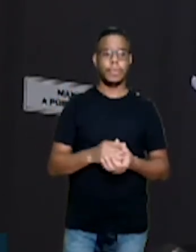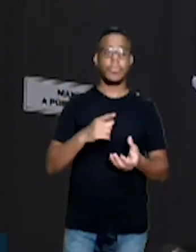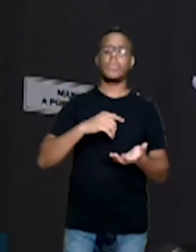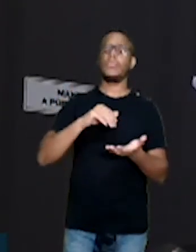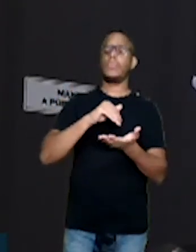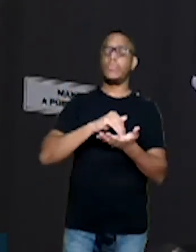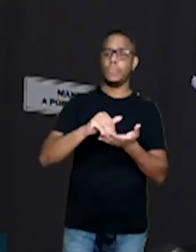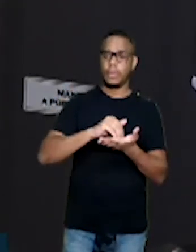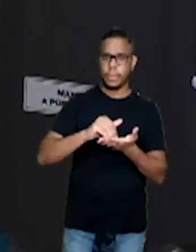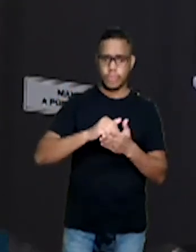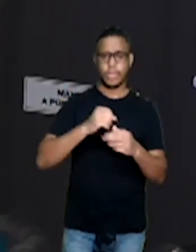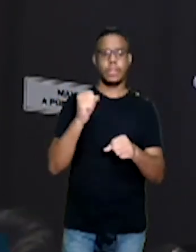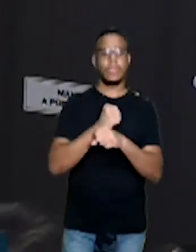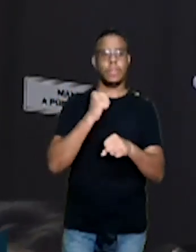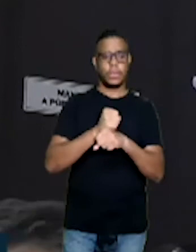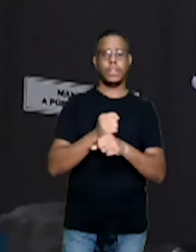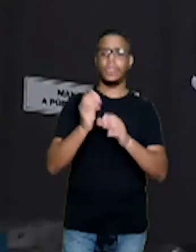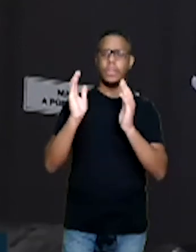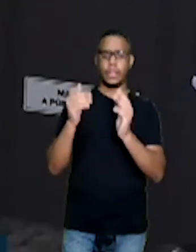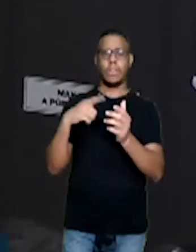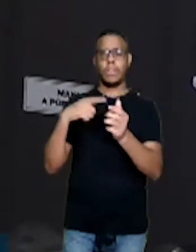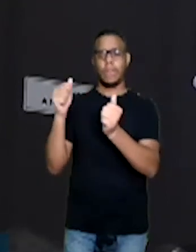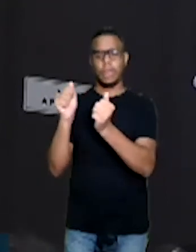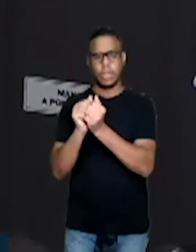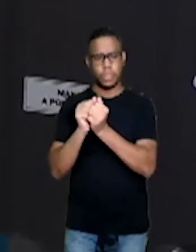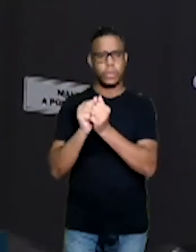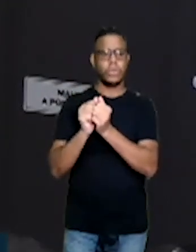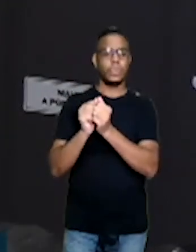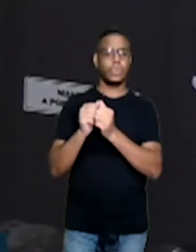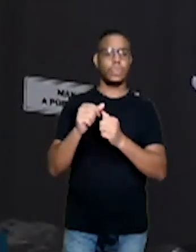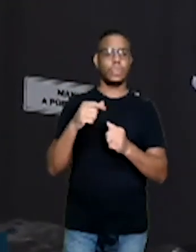de obras aí alterado, não foi o